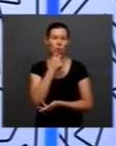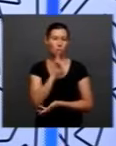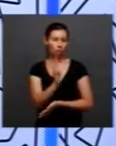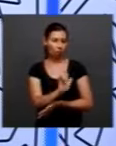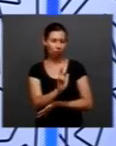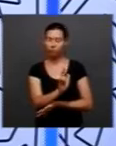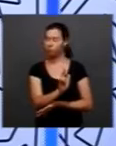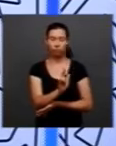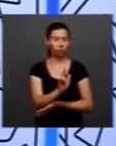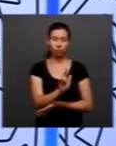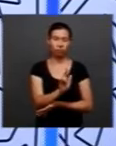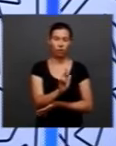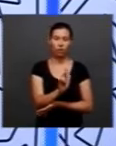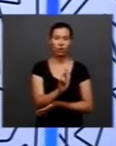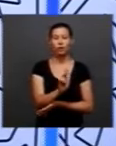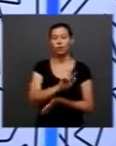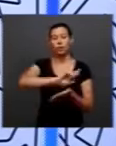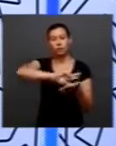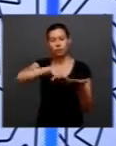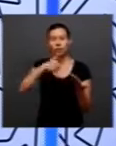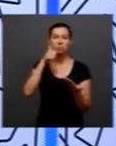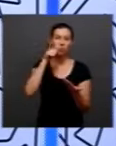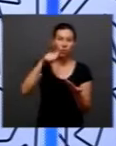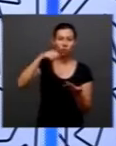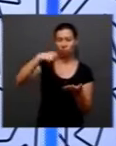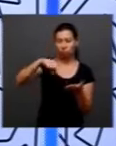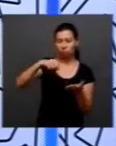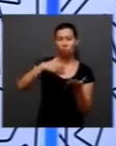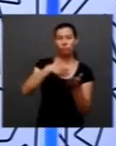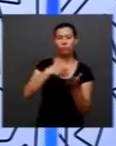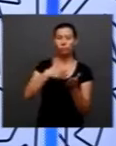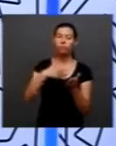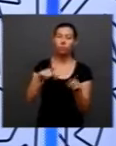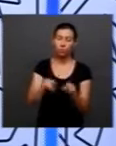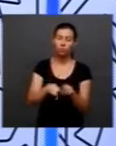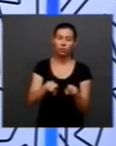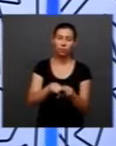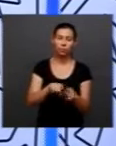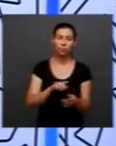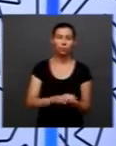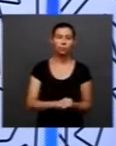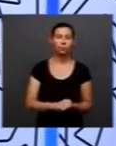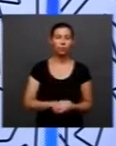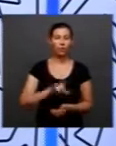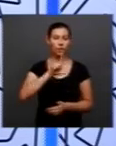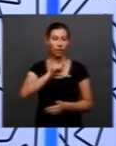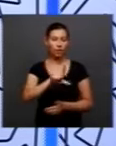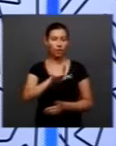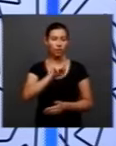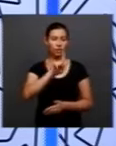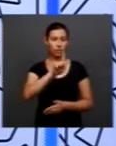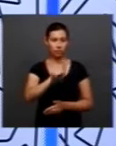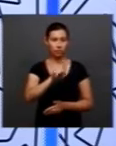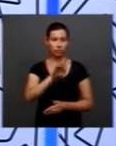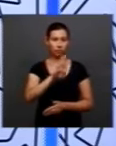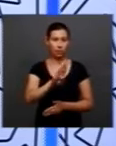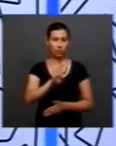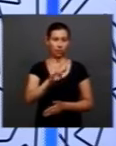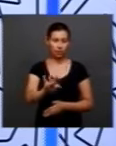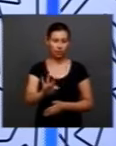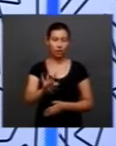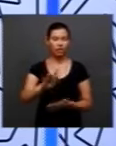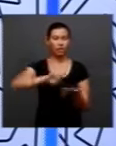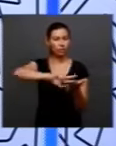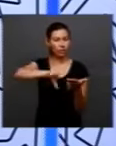do que a questão homossexual feminina. Então, a LGBTfobia tenta fazer uma demarcação das diferenças, para que a gente